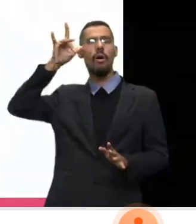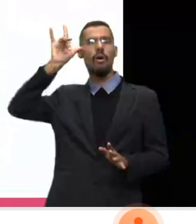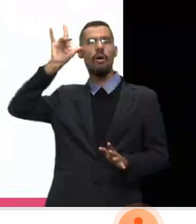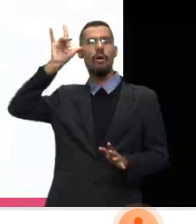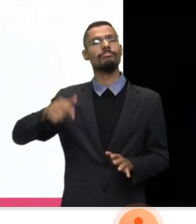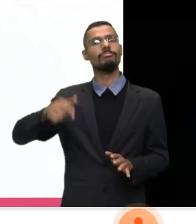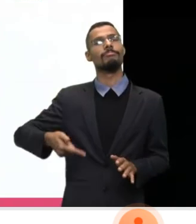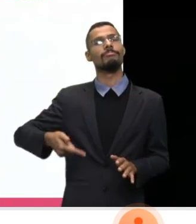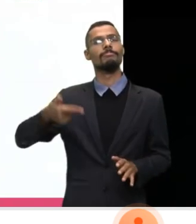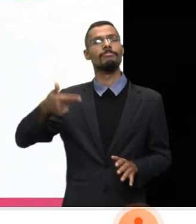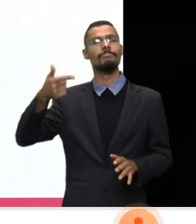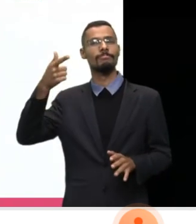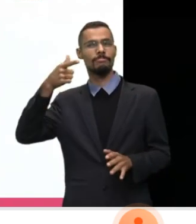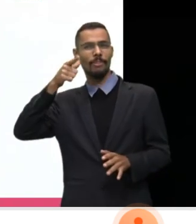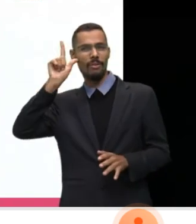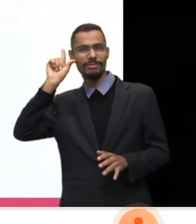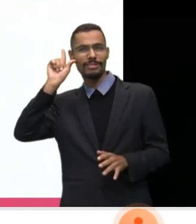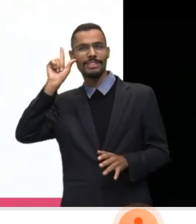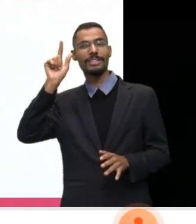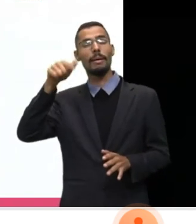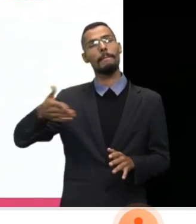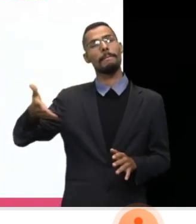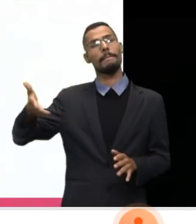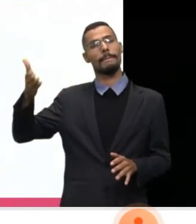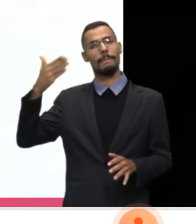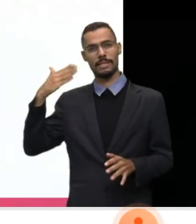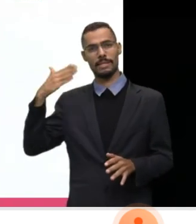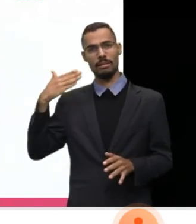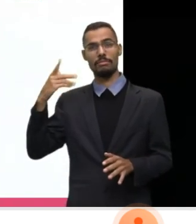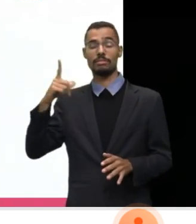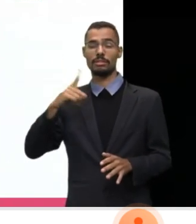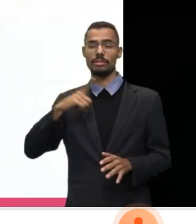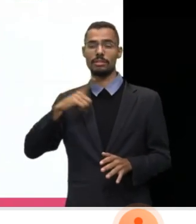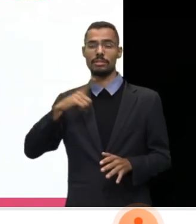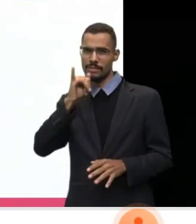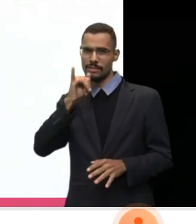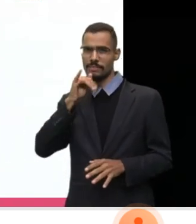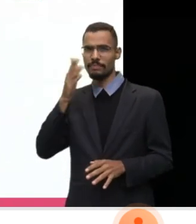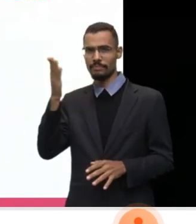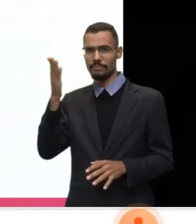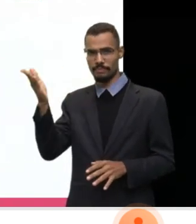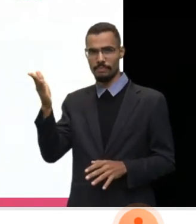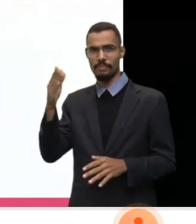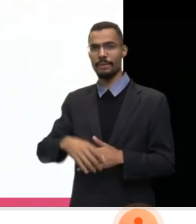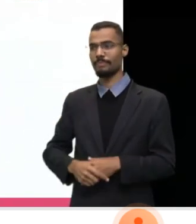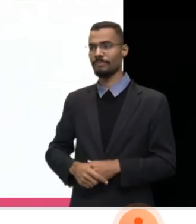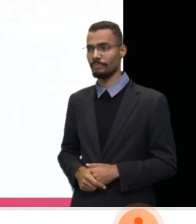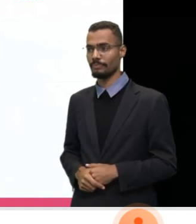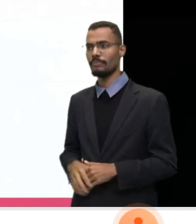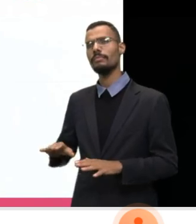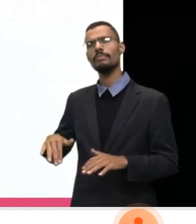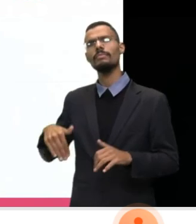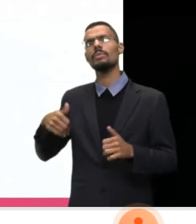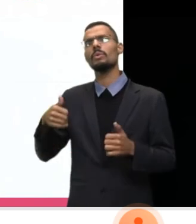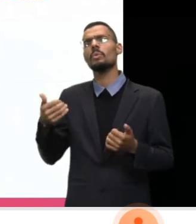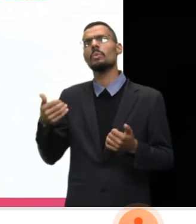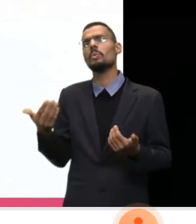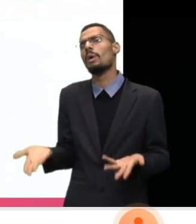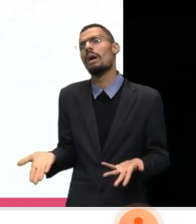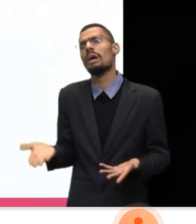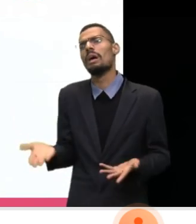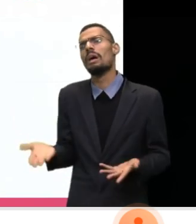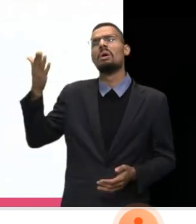passado, eles são também representados. Então, aqui nós temos no quadro quando, ou quando,